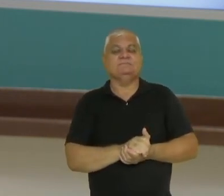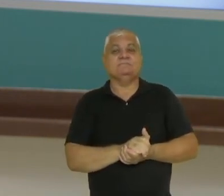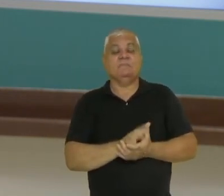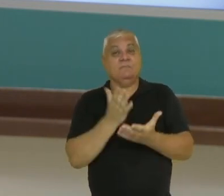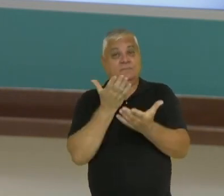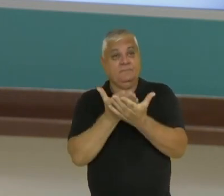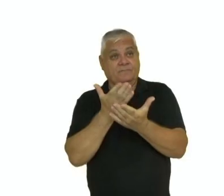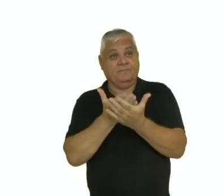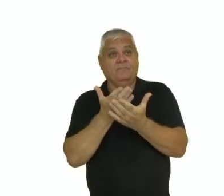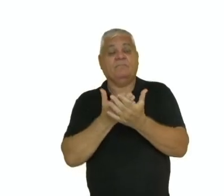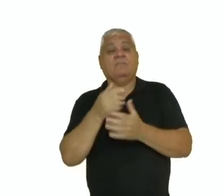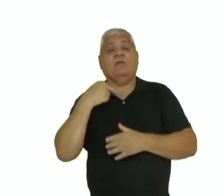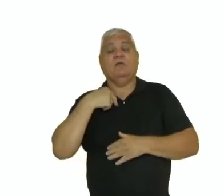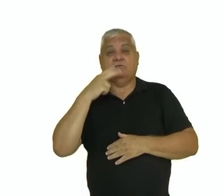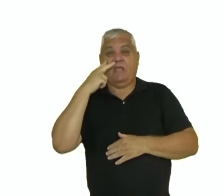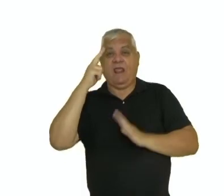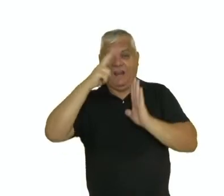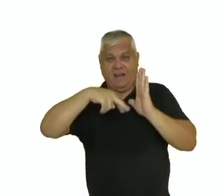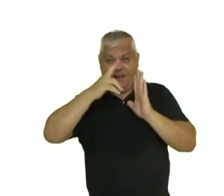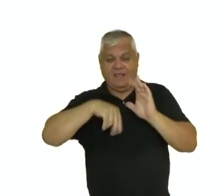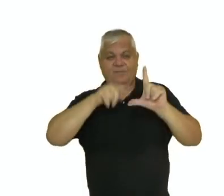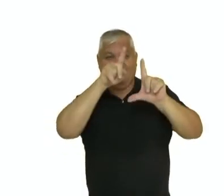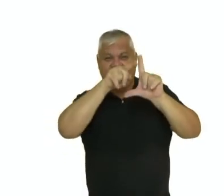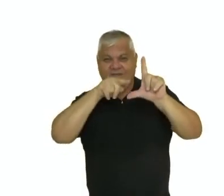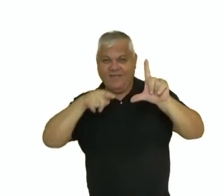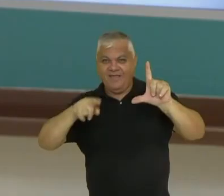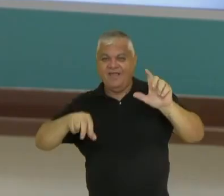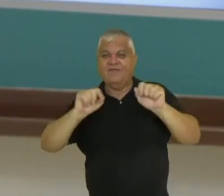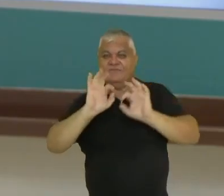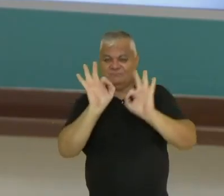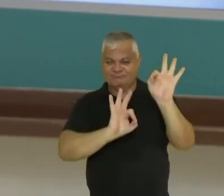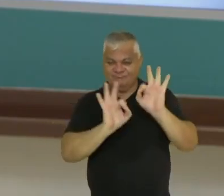Nessa aula, interpretamos e construímos gráficos e